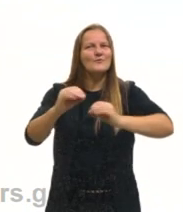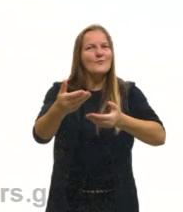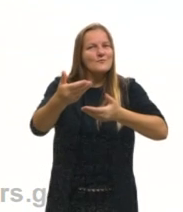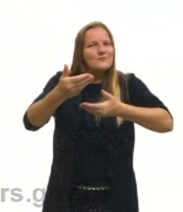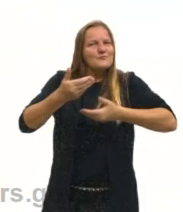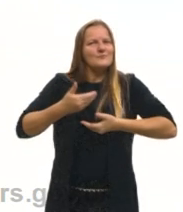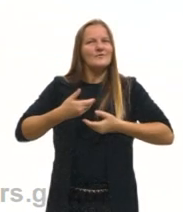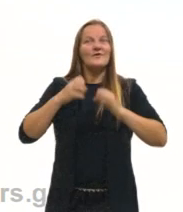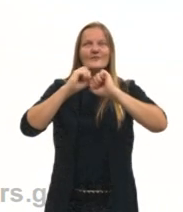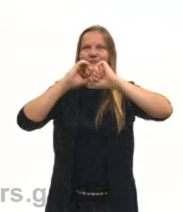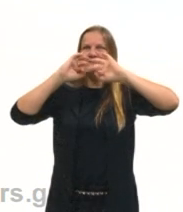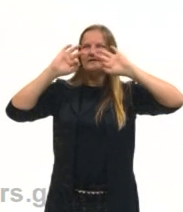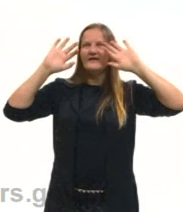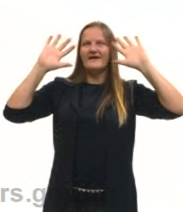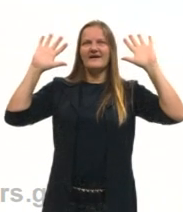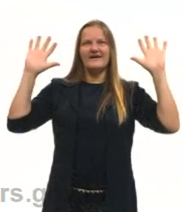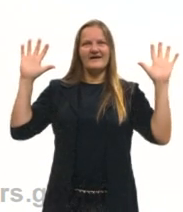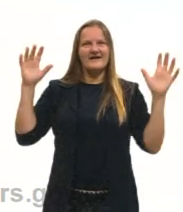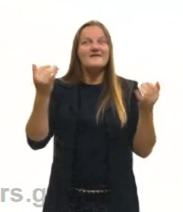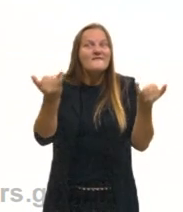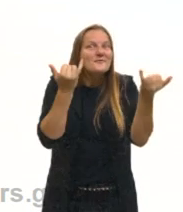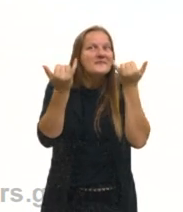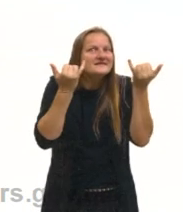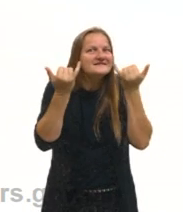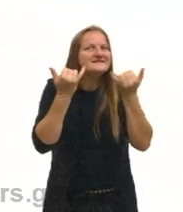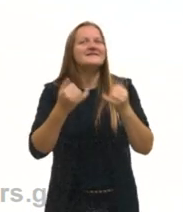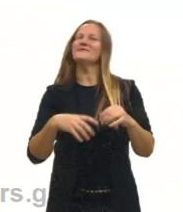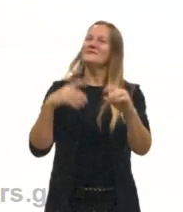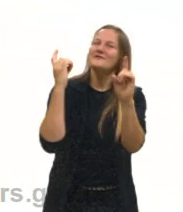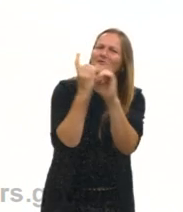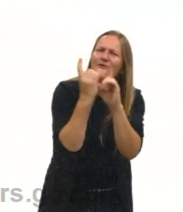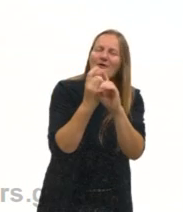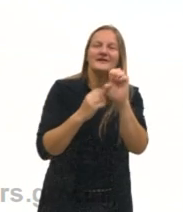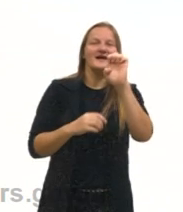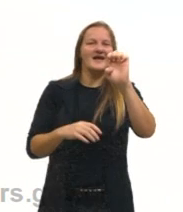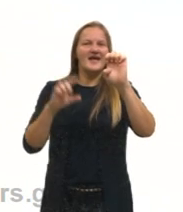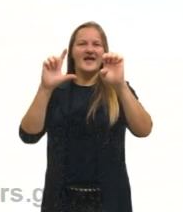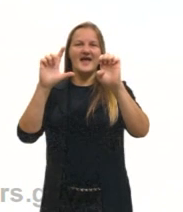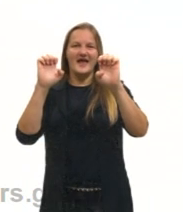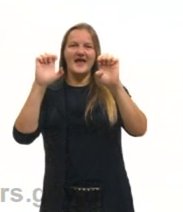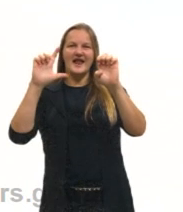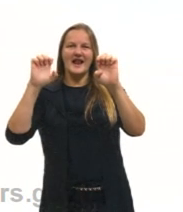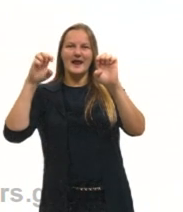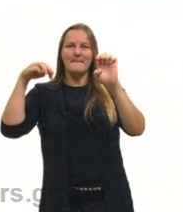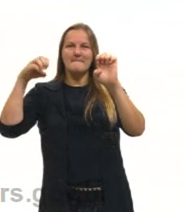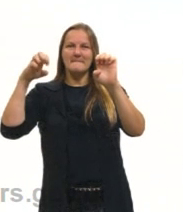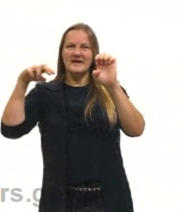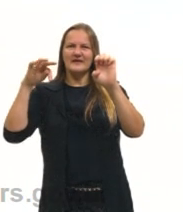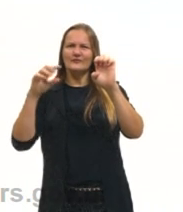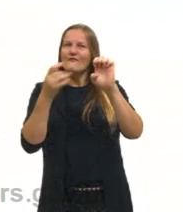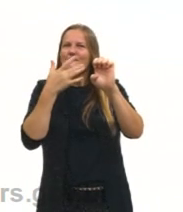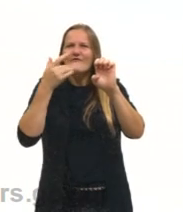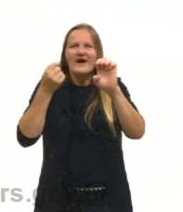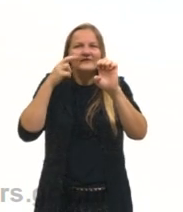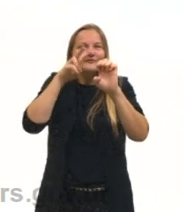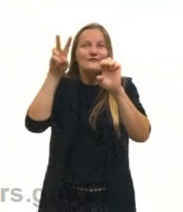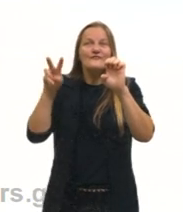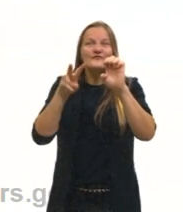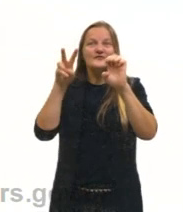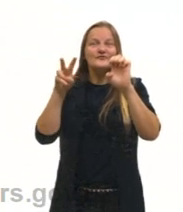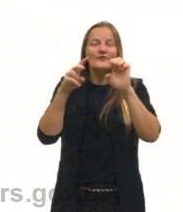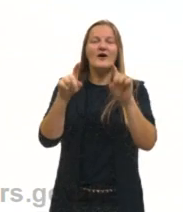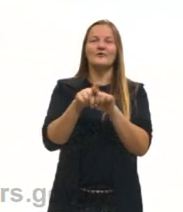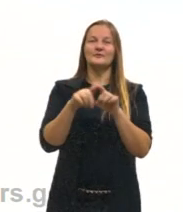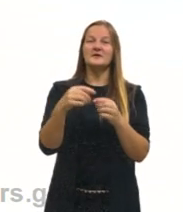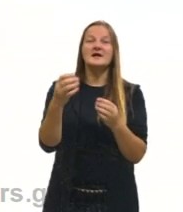trazer eles de uma forma que nós conseguimos encontrar determinado elemento de fácil não é fácil visualização e que